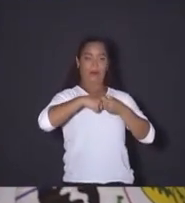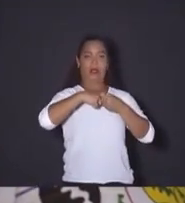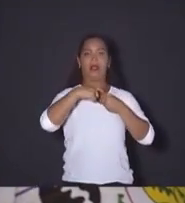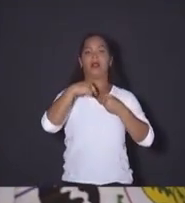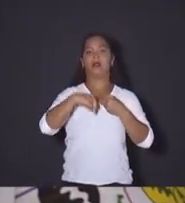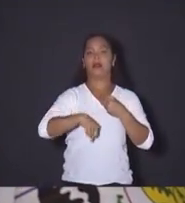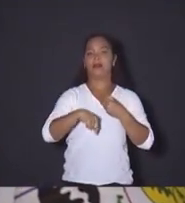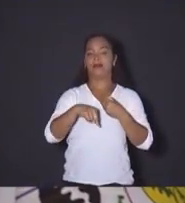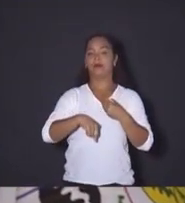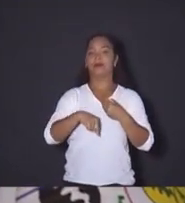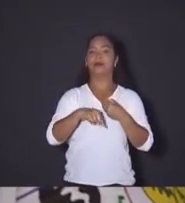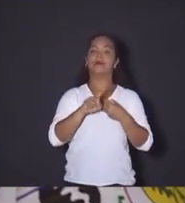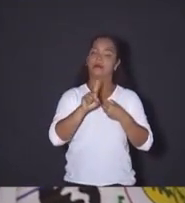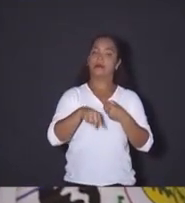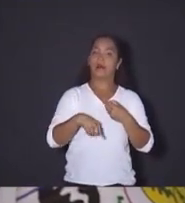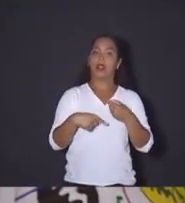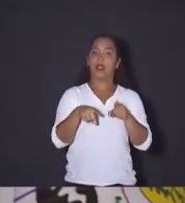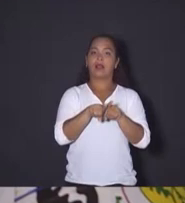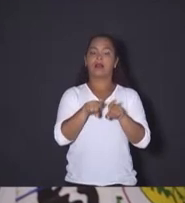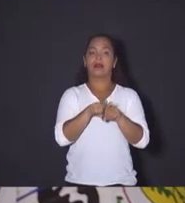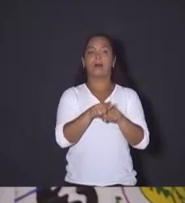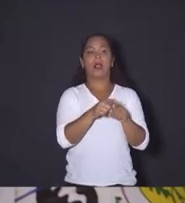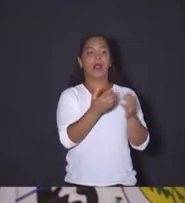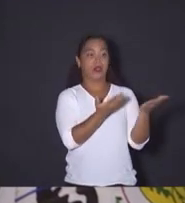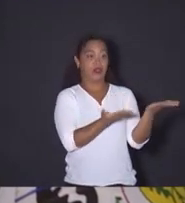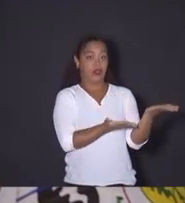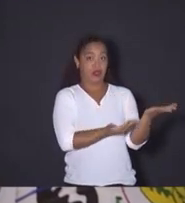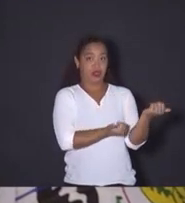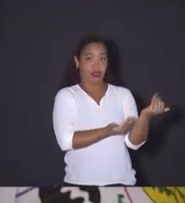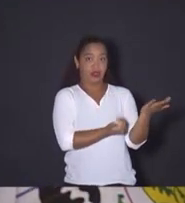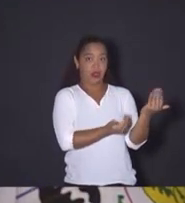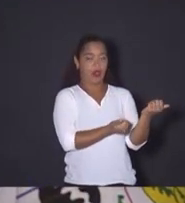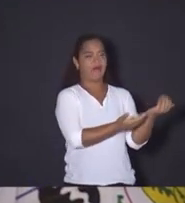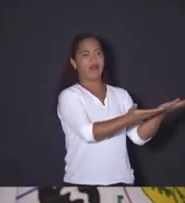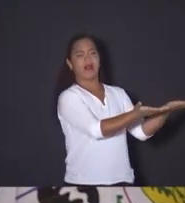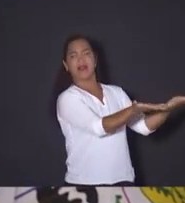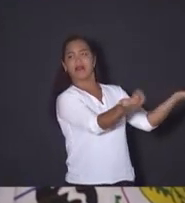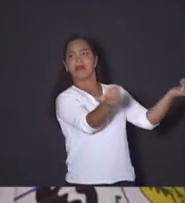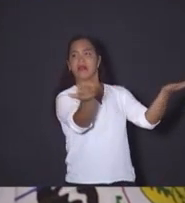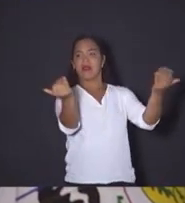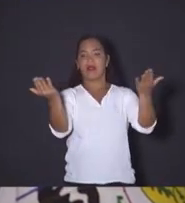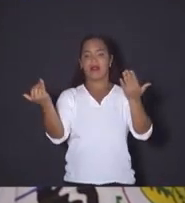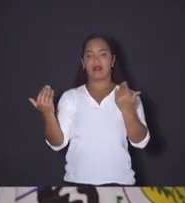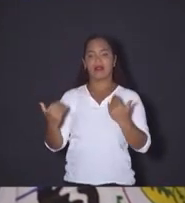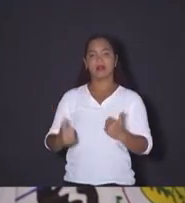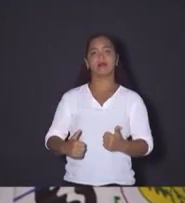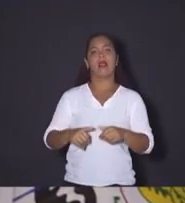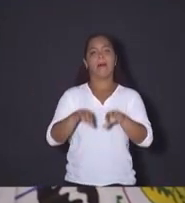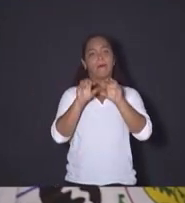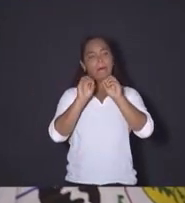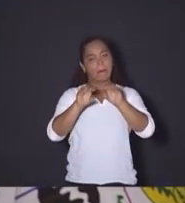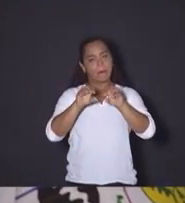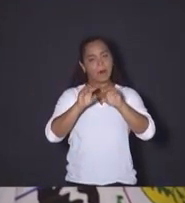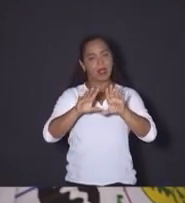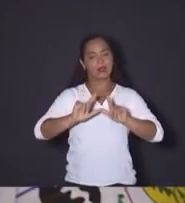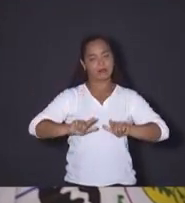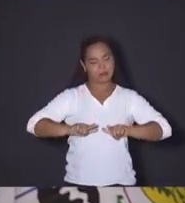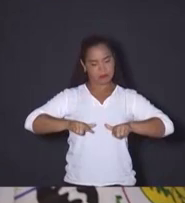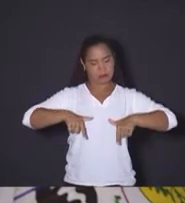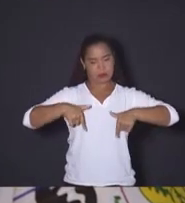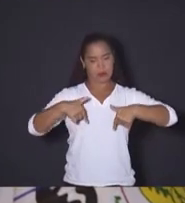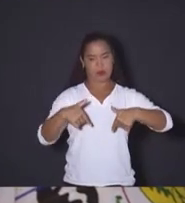forma da gente trazer os nossos jovens verdadeiramente aqui para poder lutar para poder conseguir está